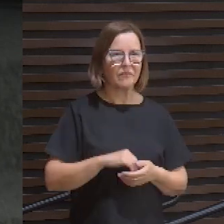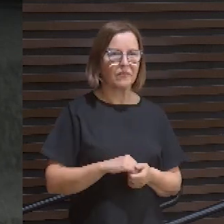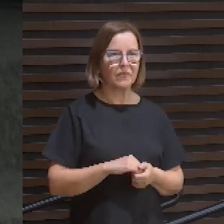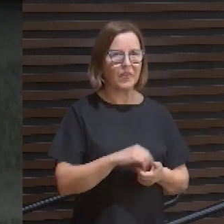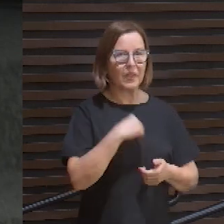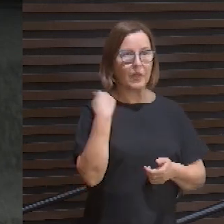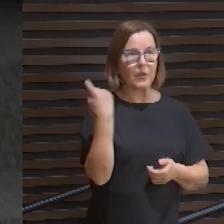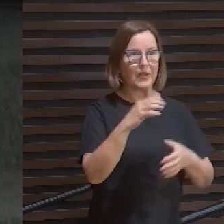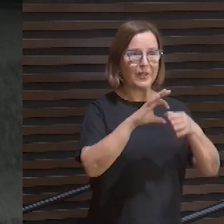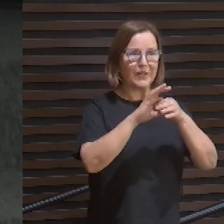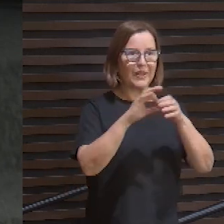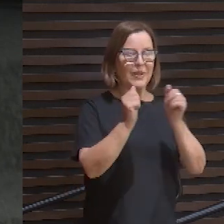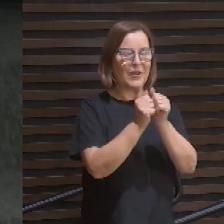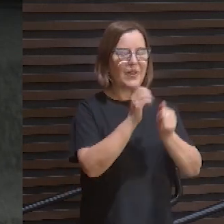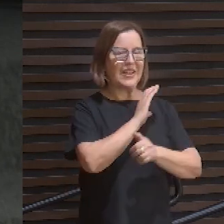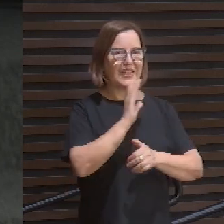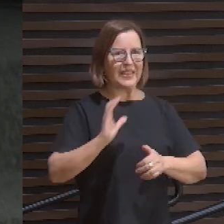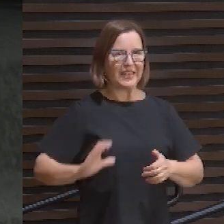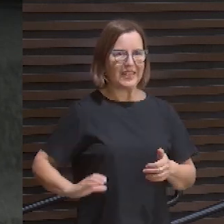Nossa união com Cristo.